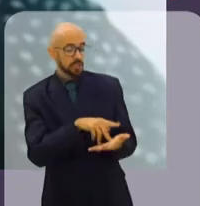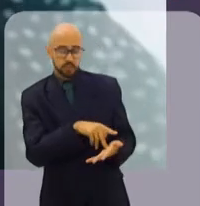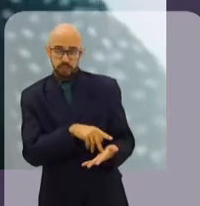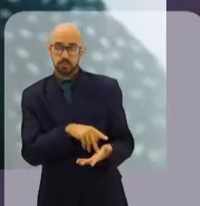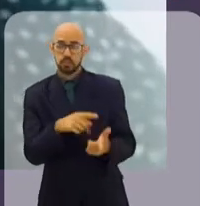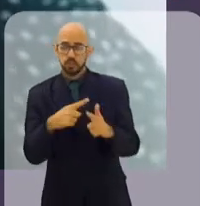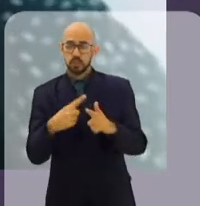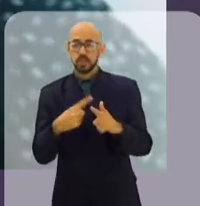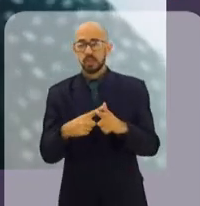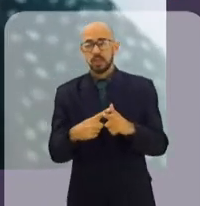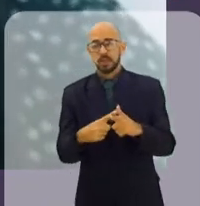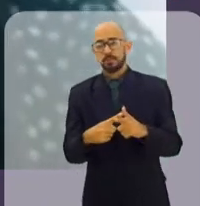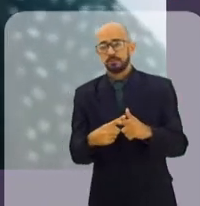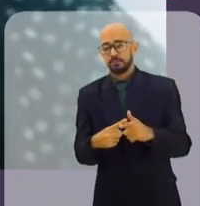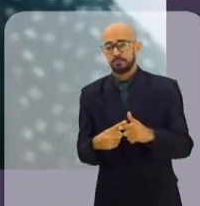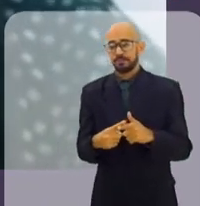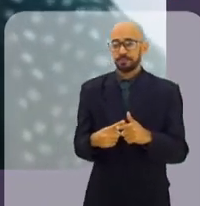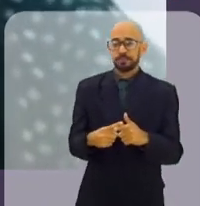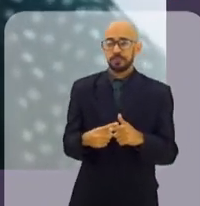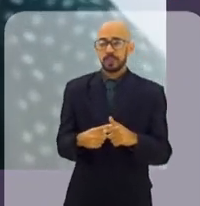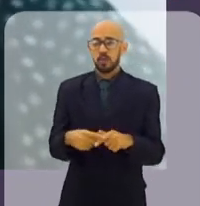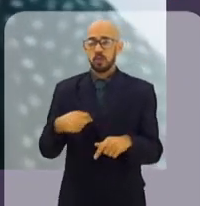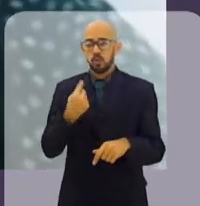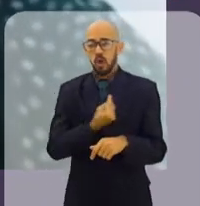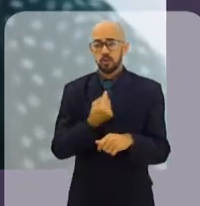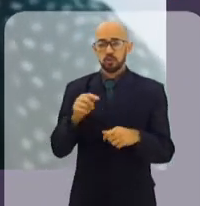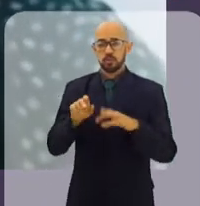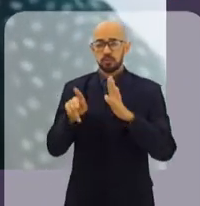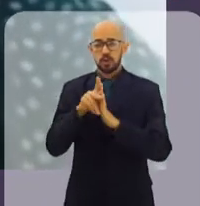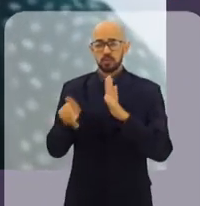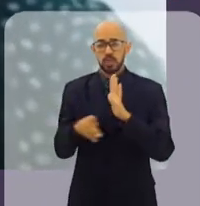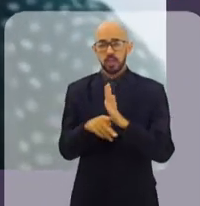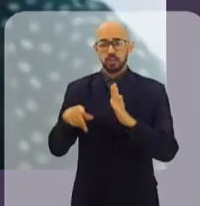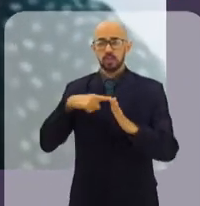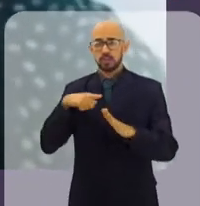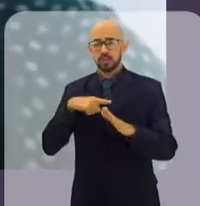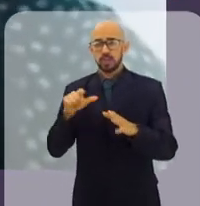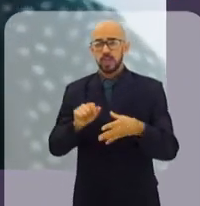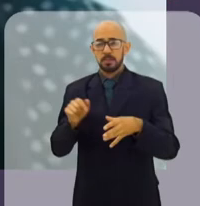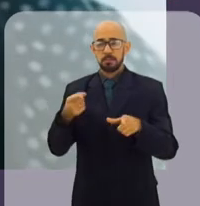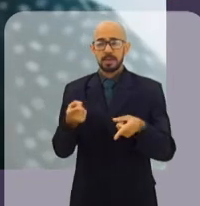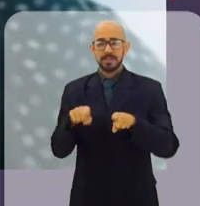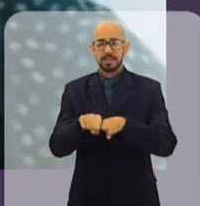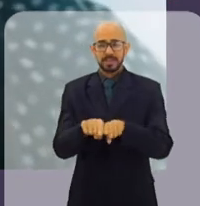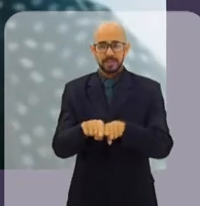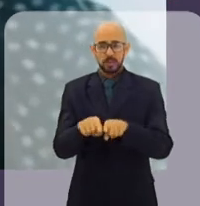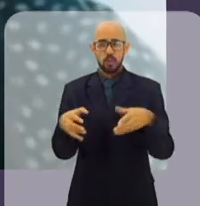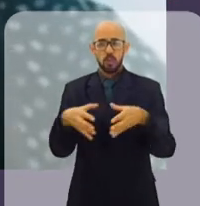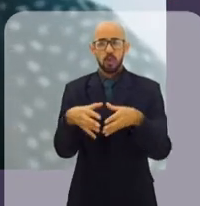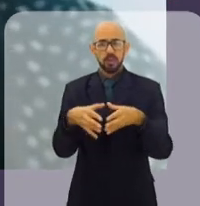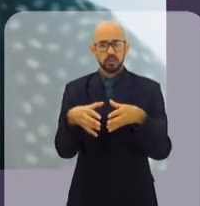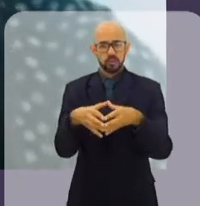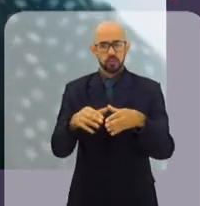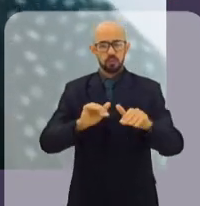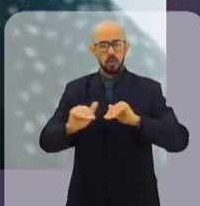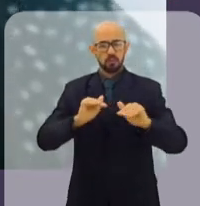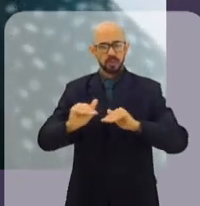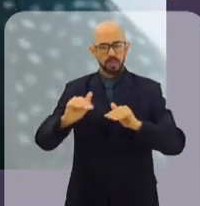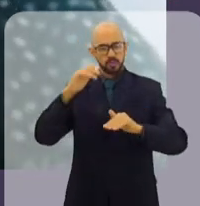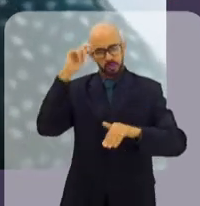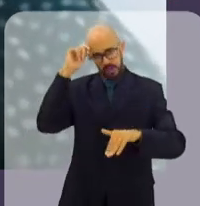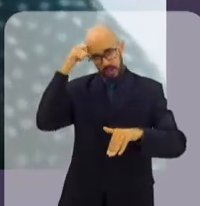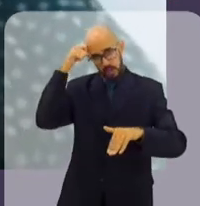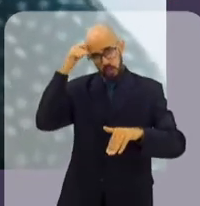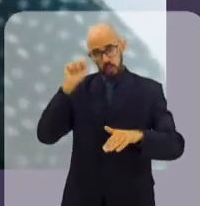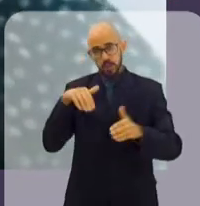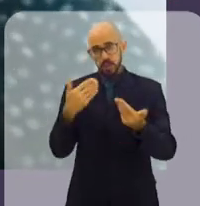inverso, até mesmo porque o nosso projeto ele tem parceria com o coletivo do Movimento Negro. Então, a gente